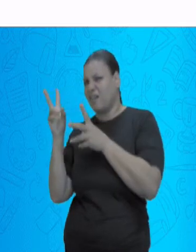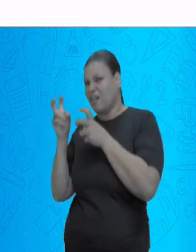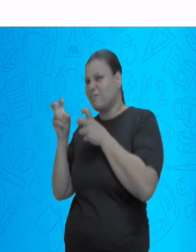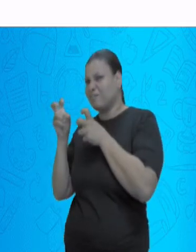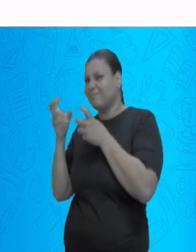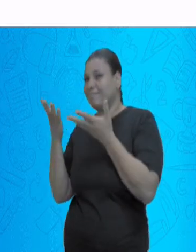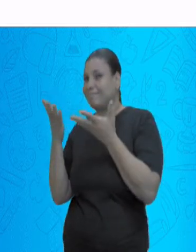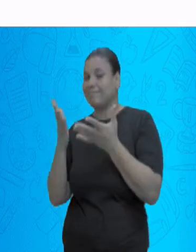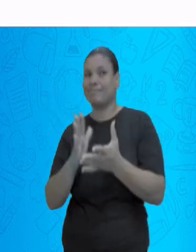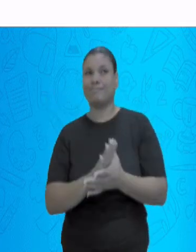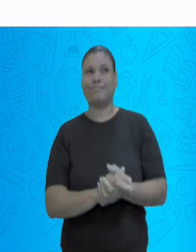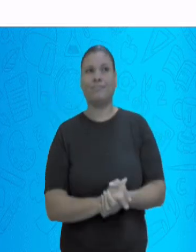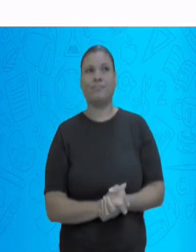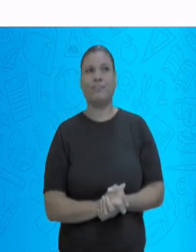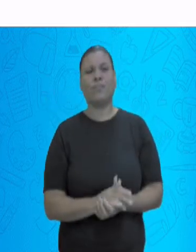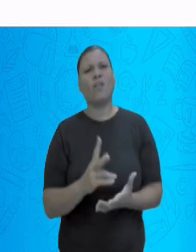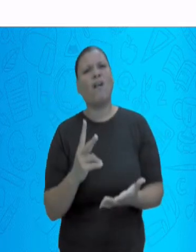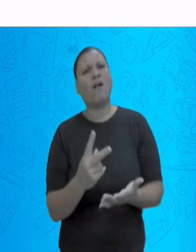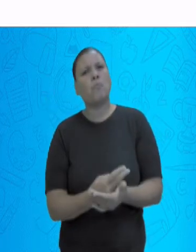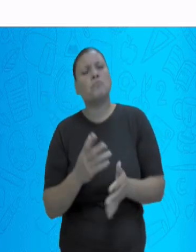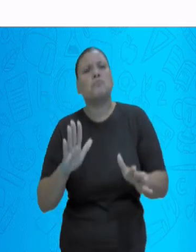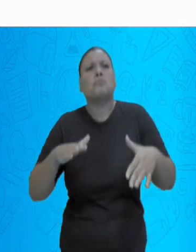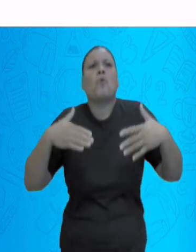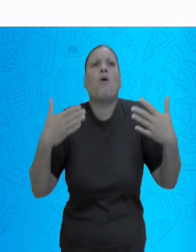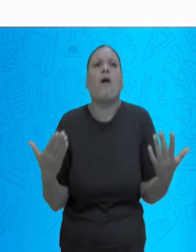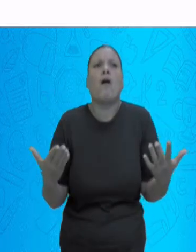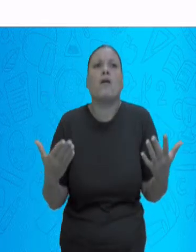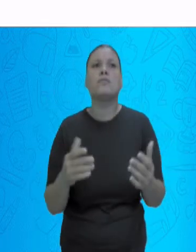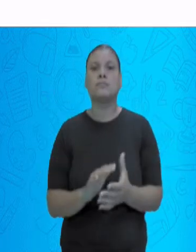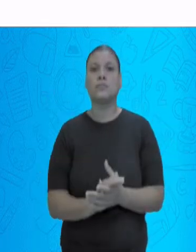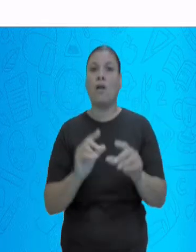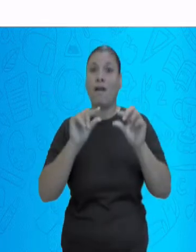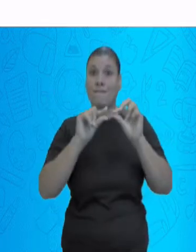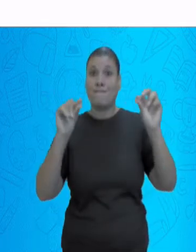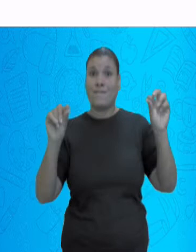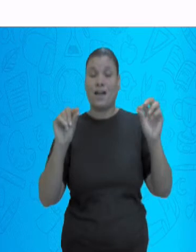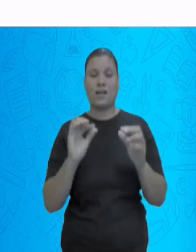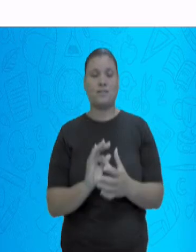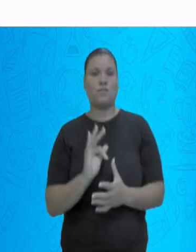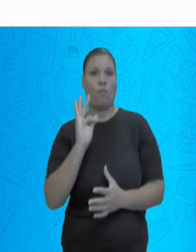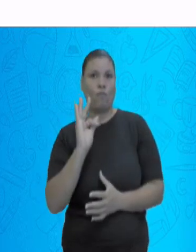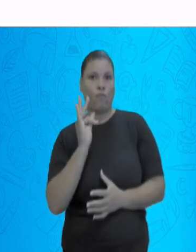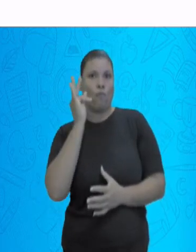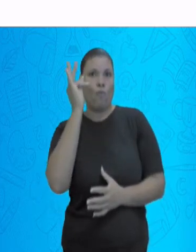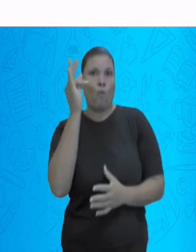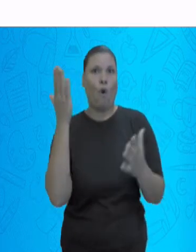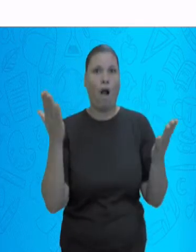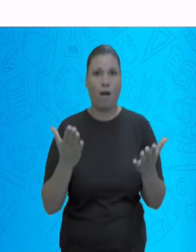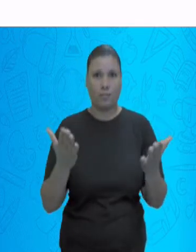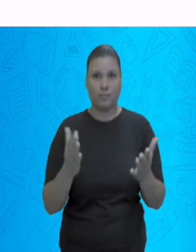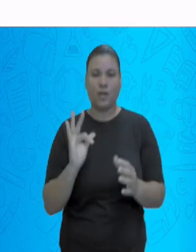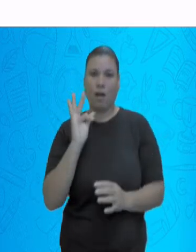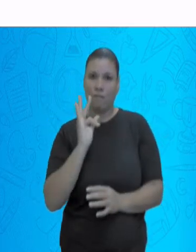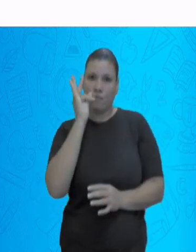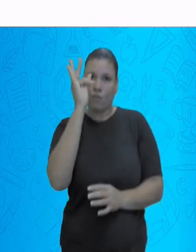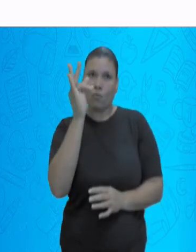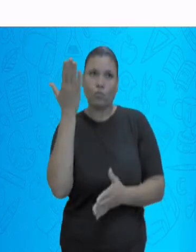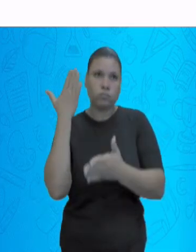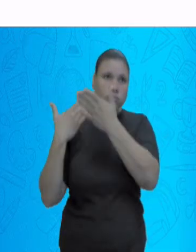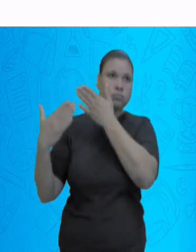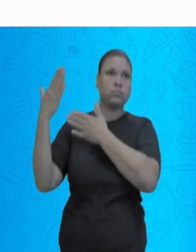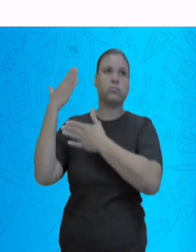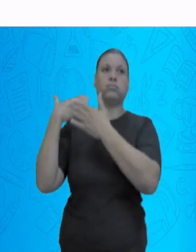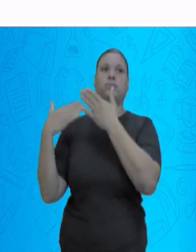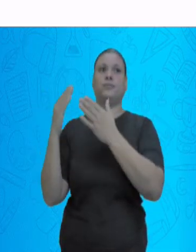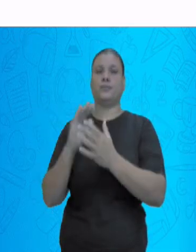Ocorre nas orações com verbos no futuro do presente ou futuro do pretérito do indicativo.